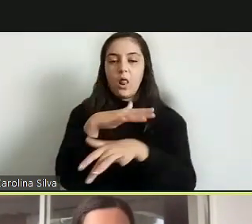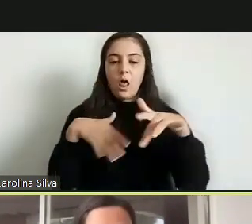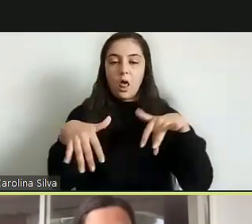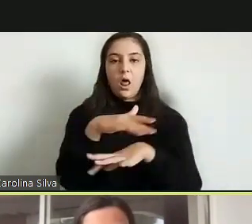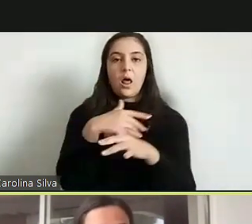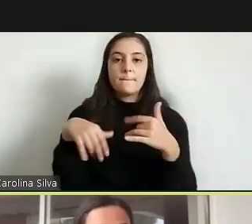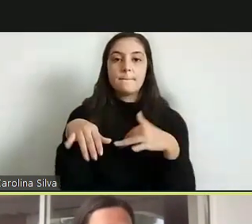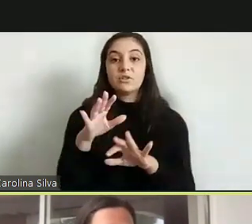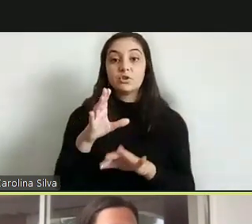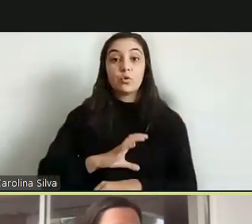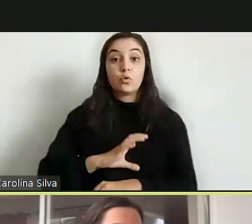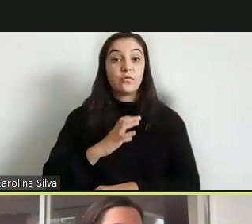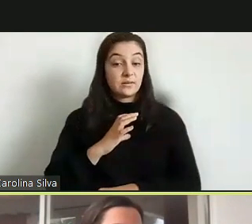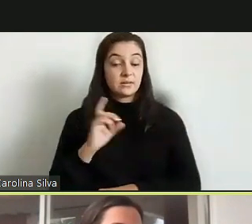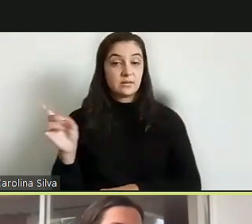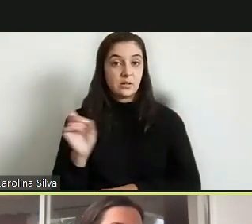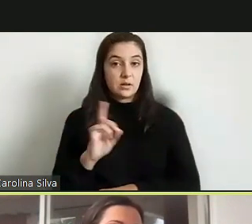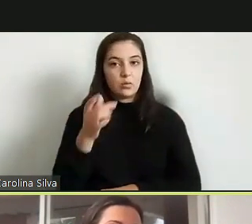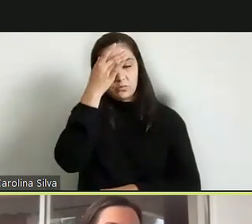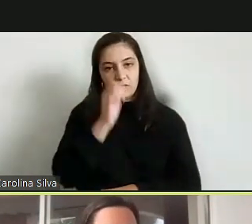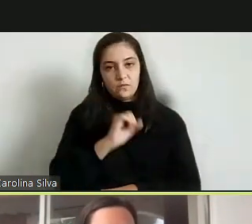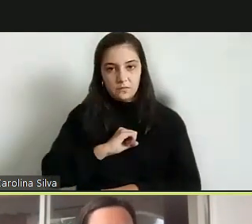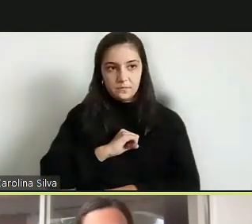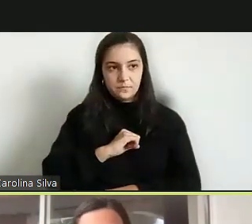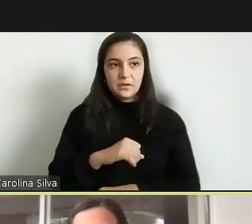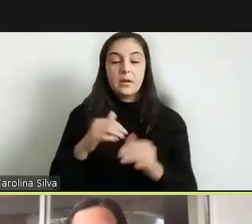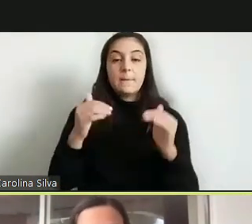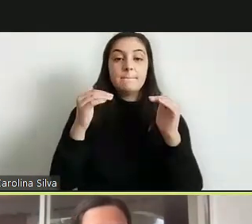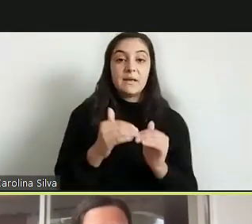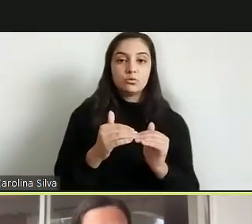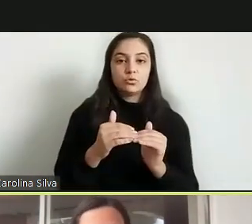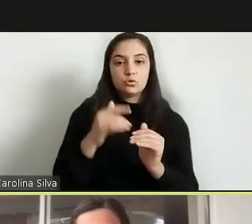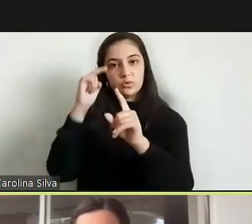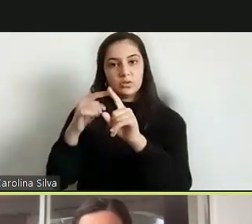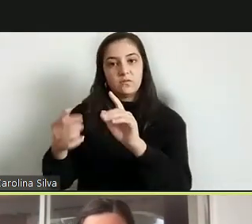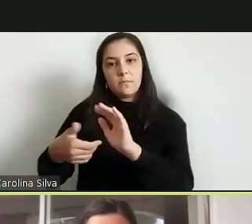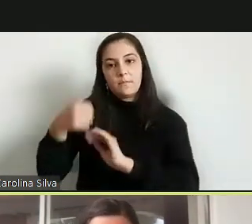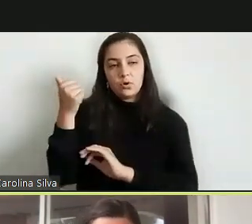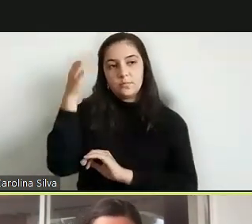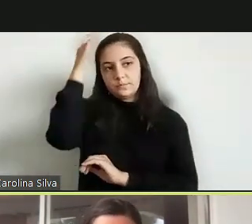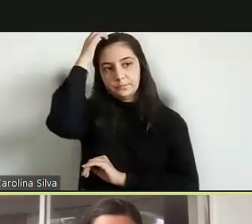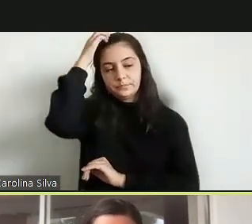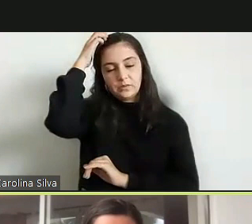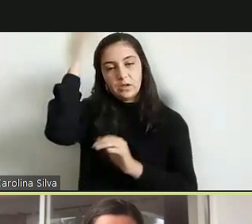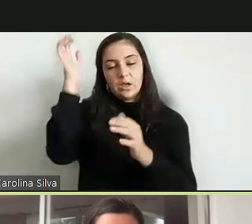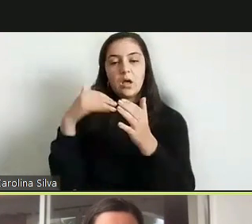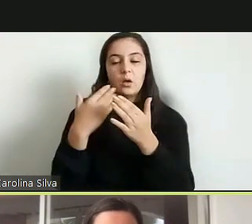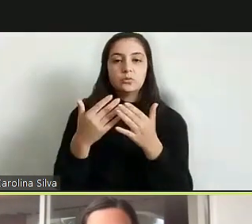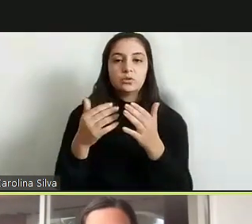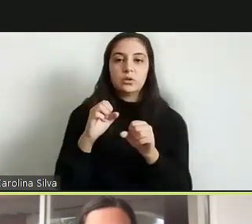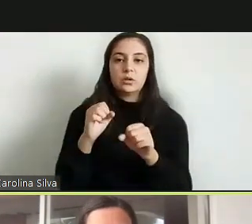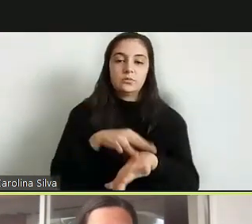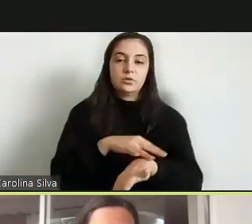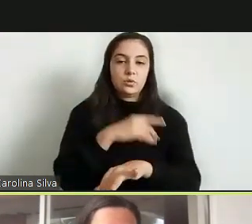necessariamente à confiança. Essa é a minha opinião. Menos é mais. Há muitos processos consultivos da administração pública que